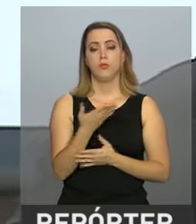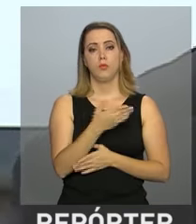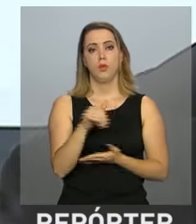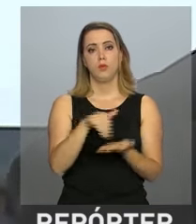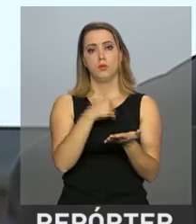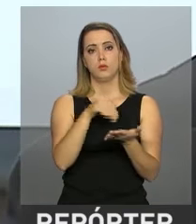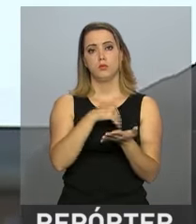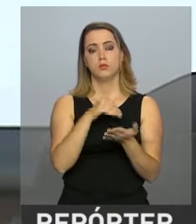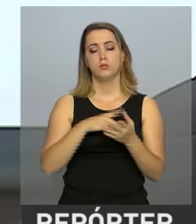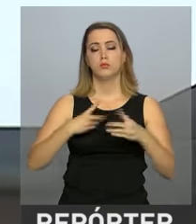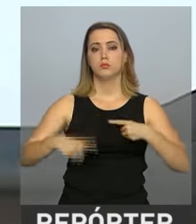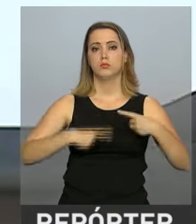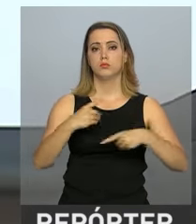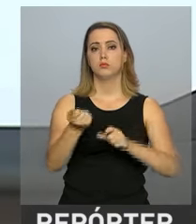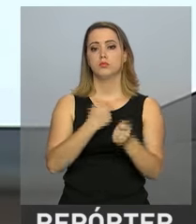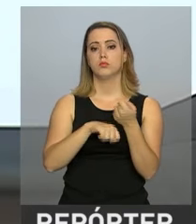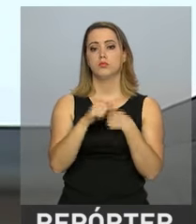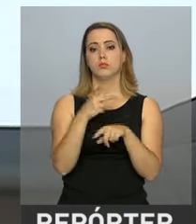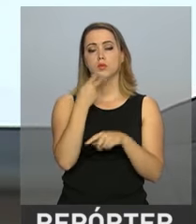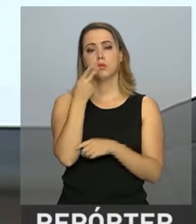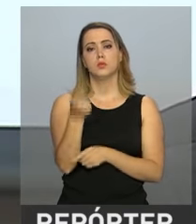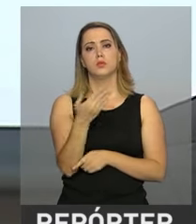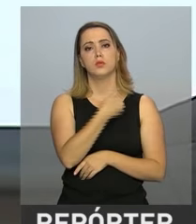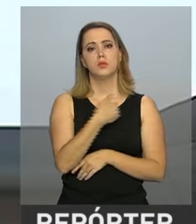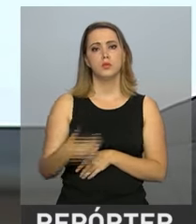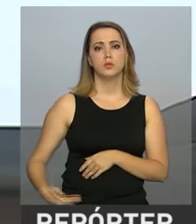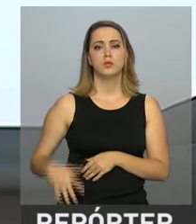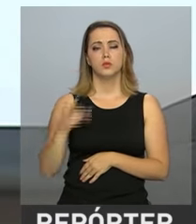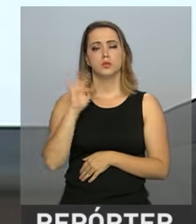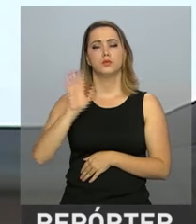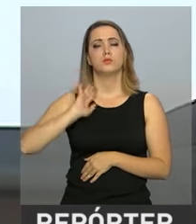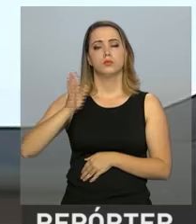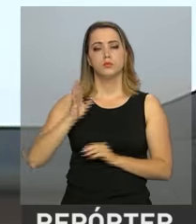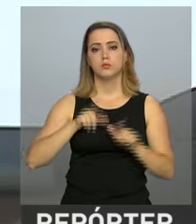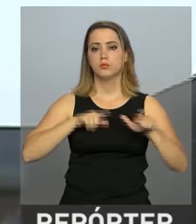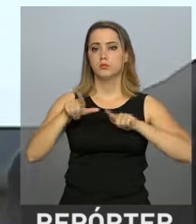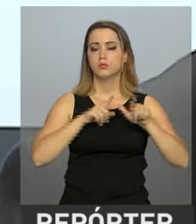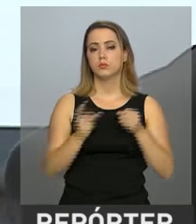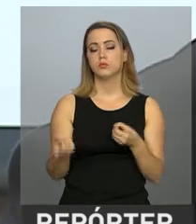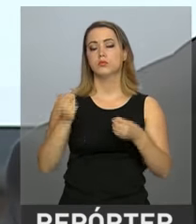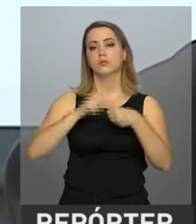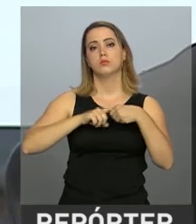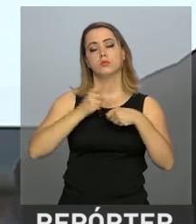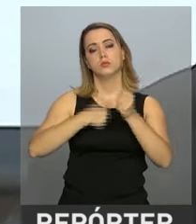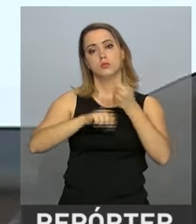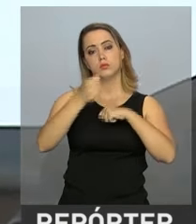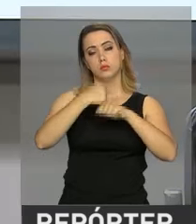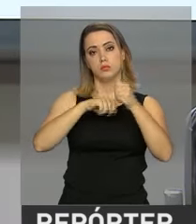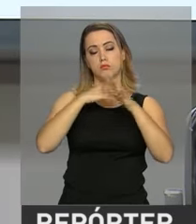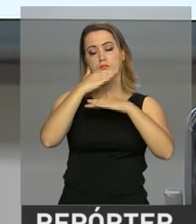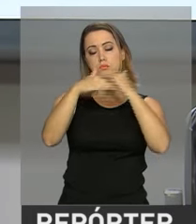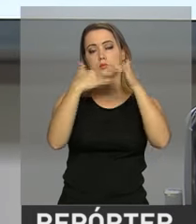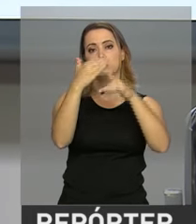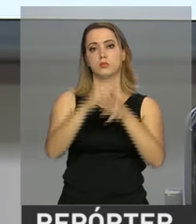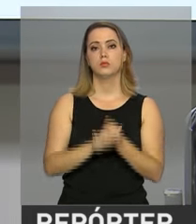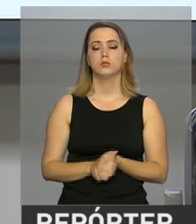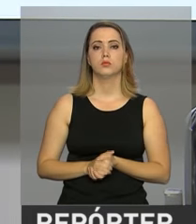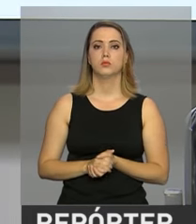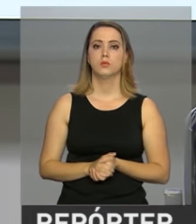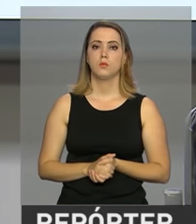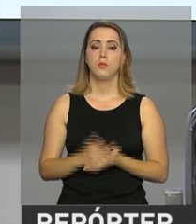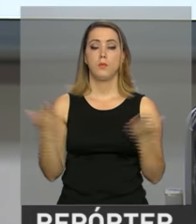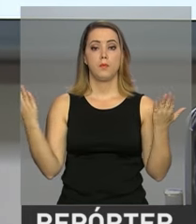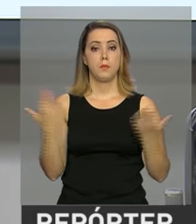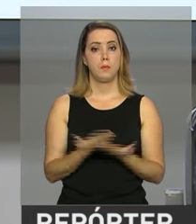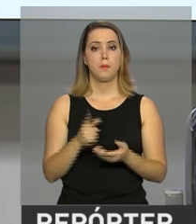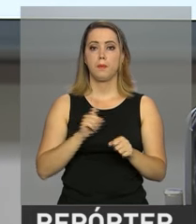da Fazenda também reafirmou que o governo federal vem trabalhando para retomar o crescimento econômico. A forma de resolver é